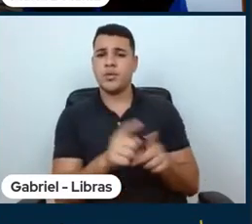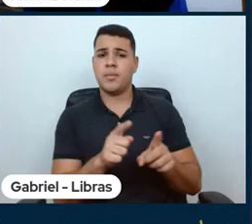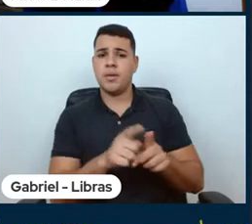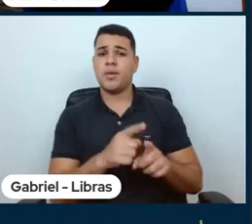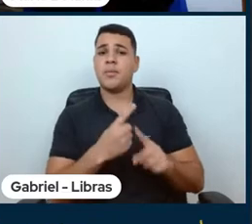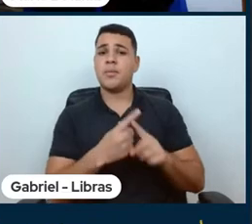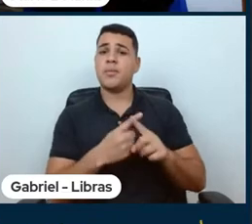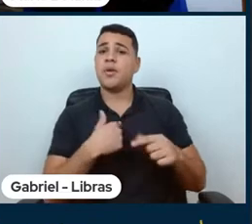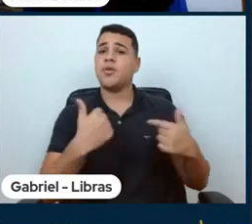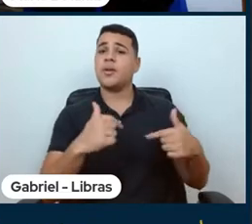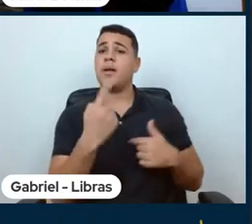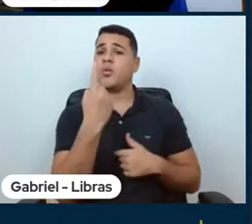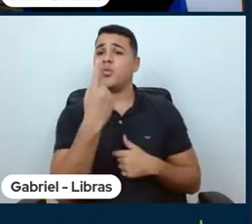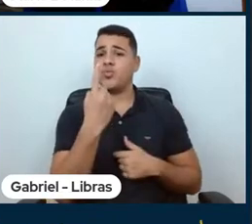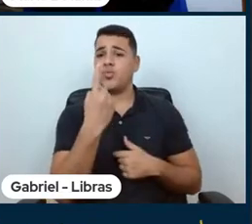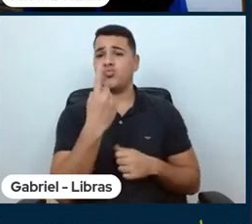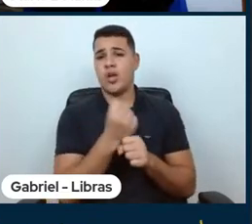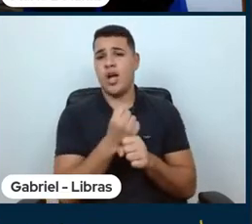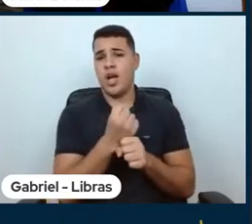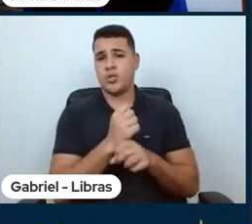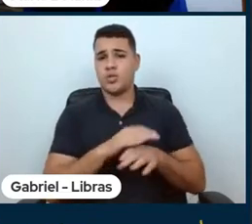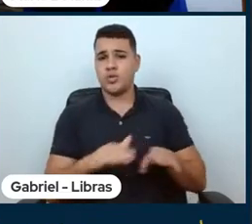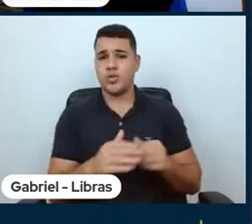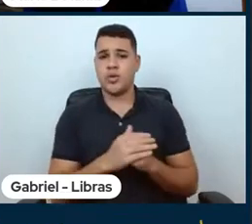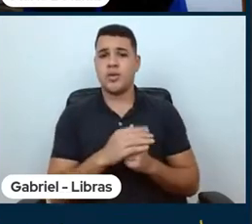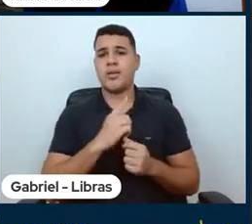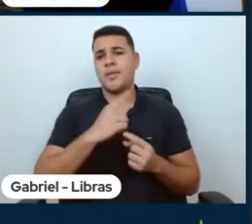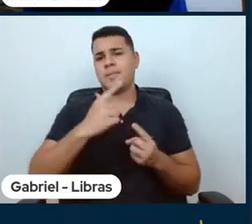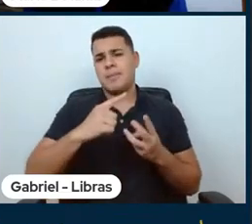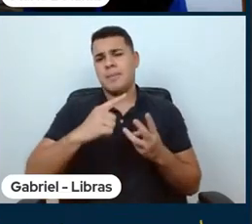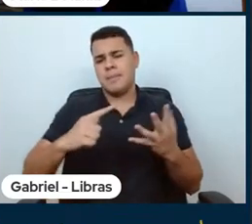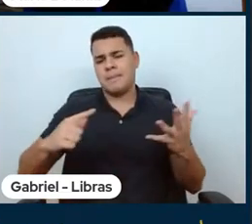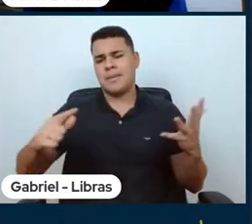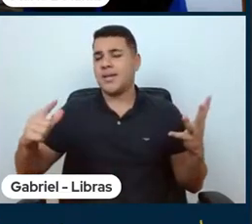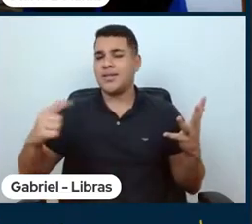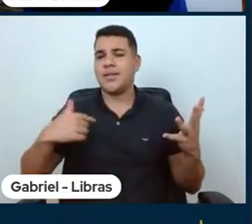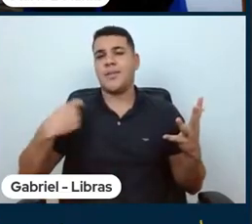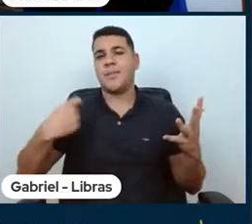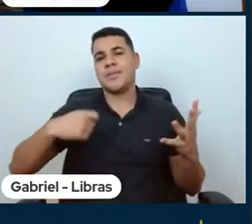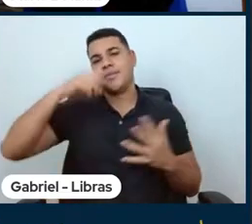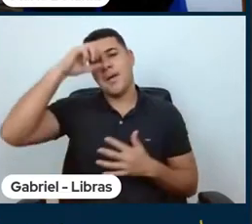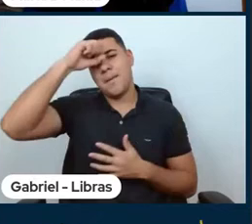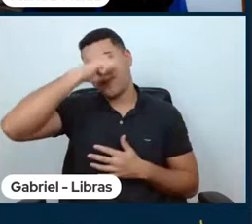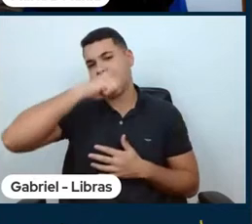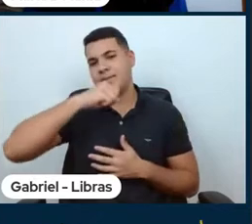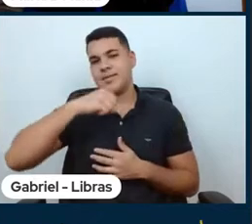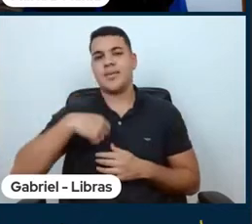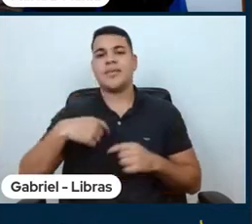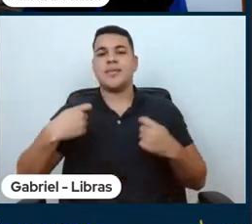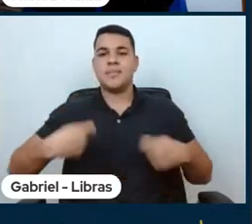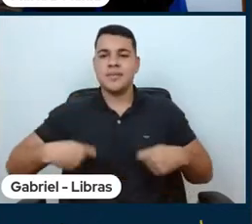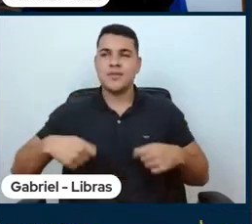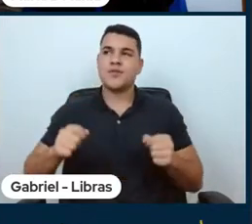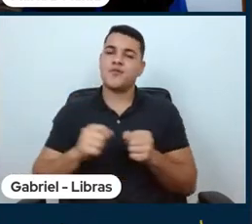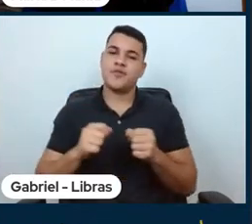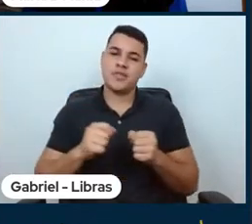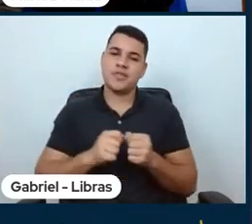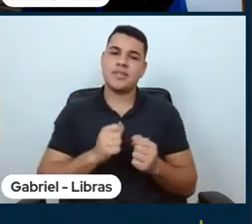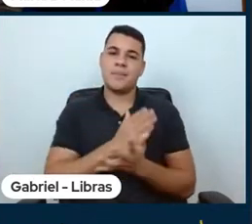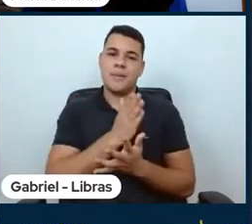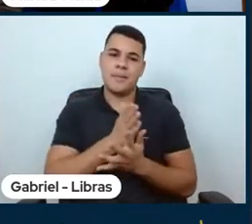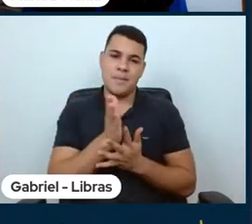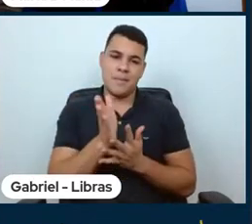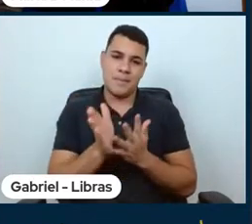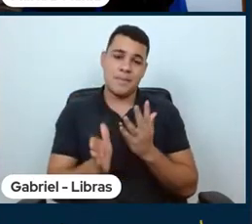1 ano com bot, então tem 1 milhão de coisas que eu ainda preciso aprender e coisas para fazer. E é isso.